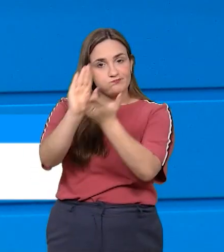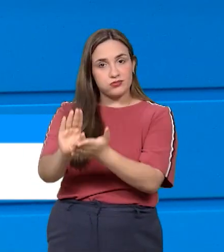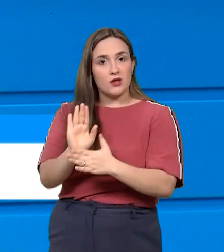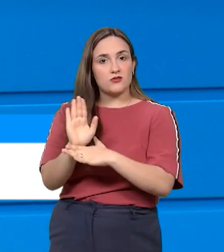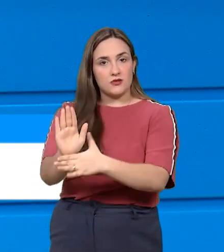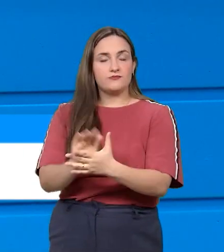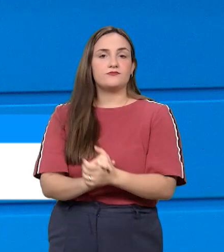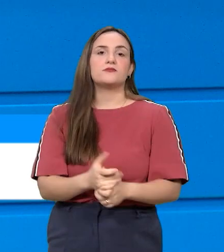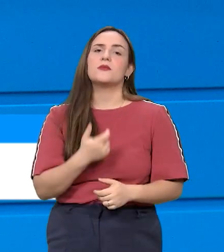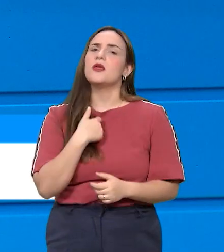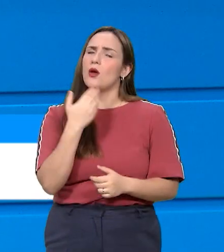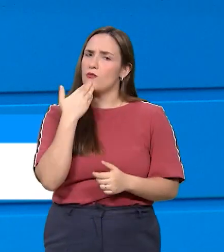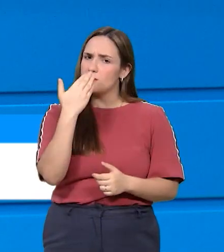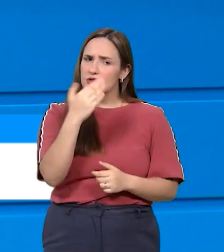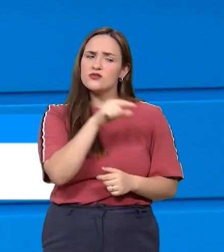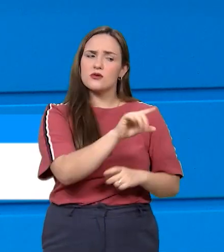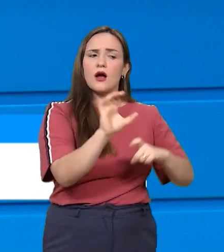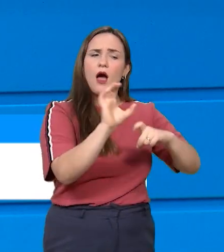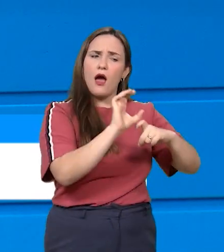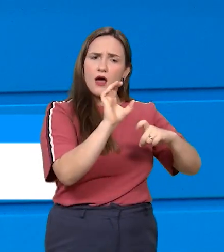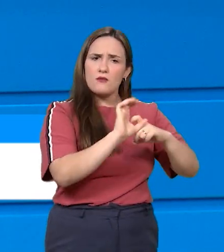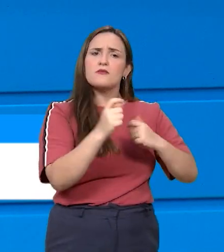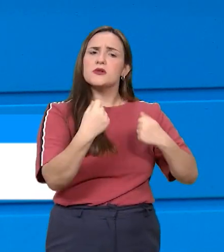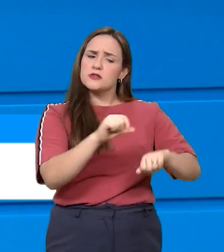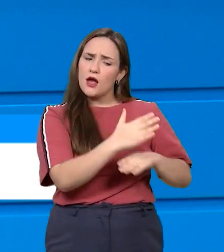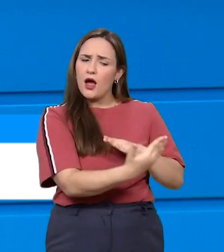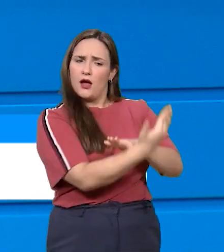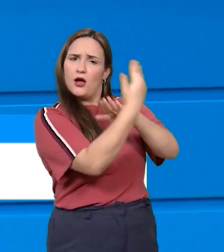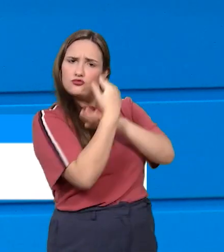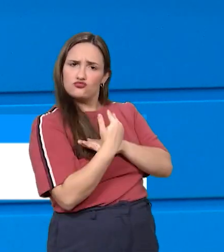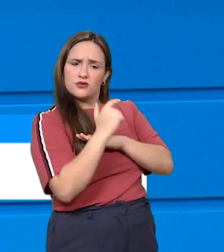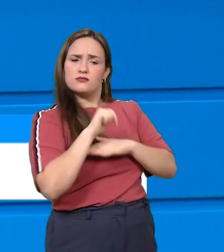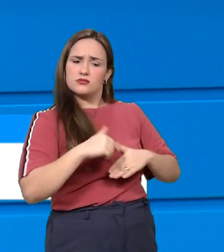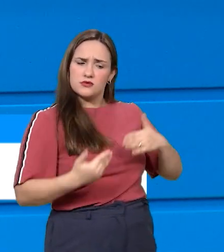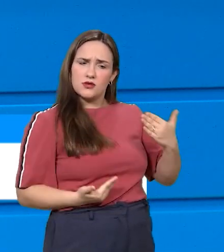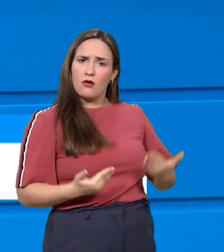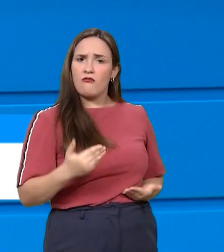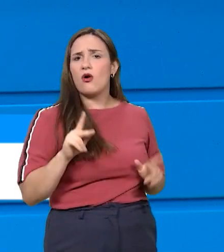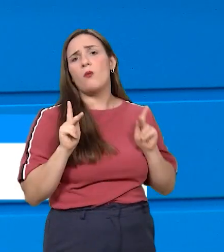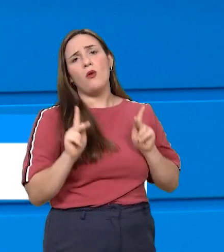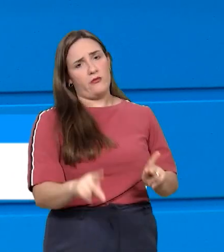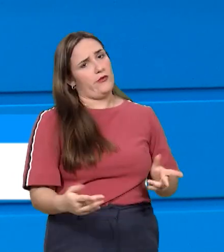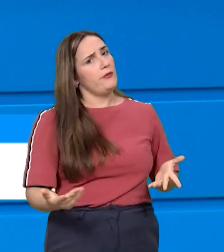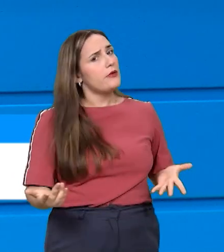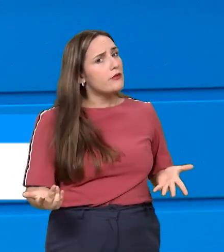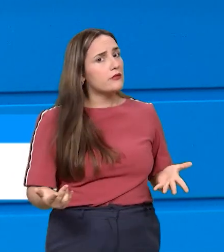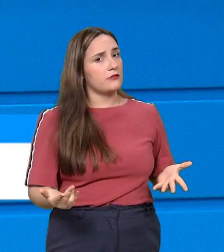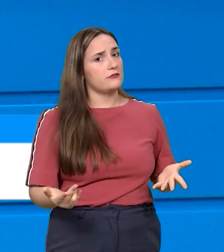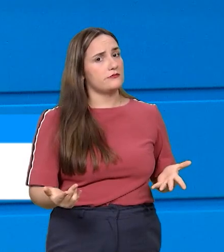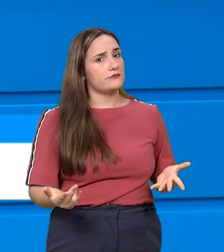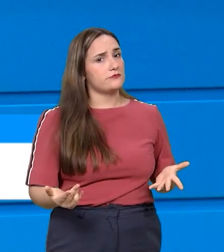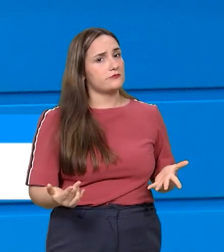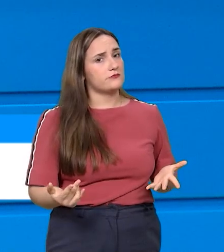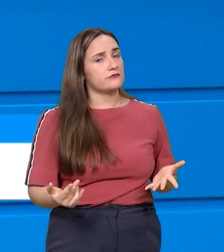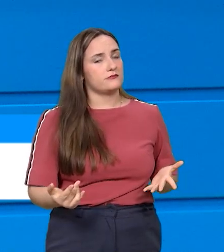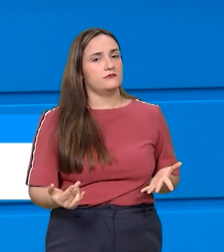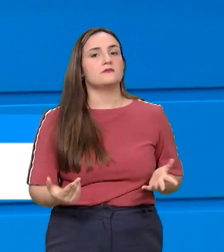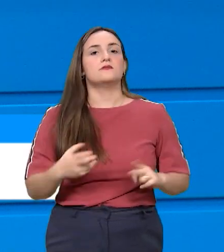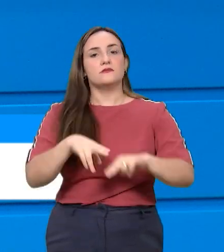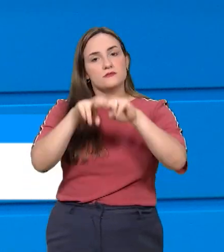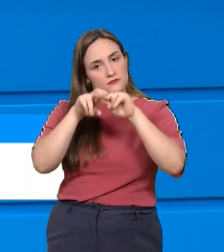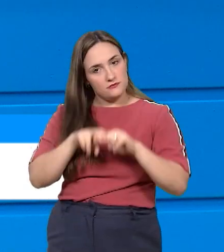uma contrapartida da CACEMES para aliviar para o servidor público e